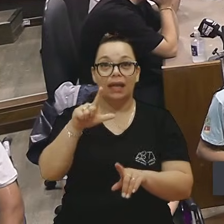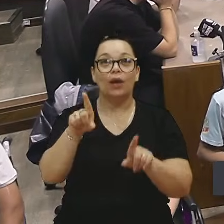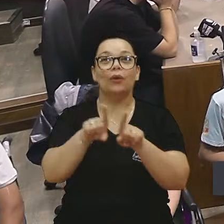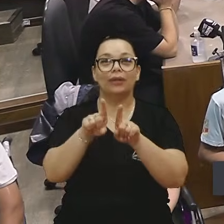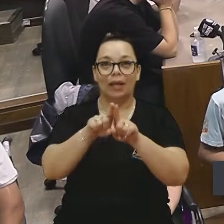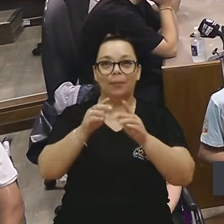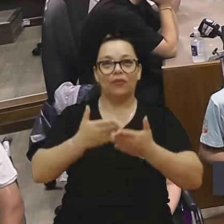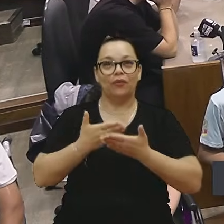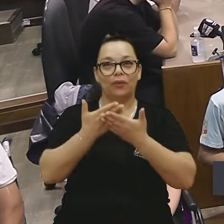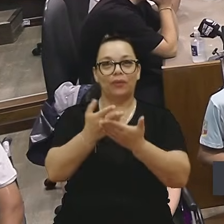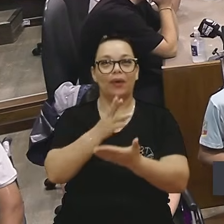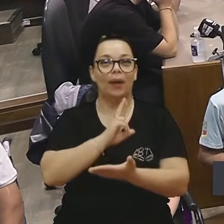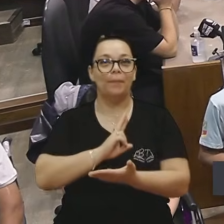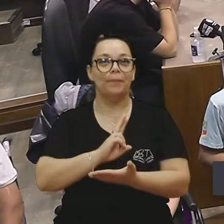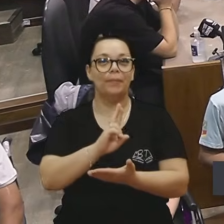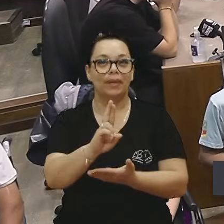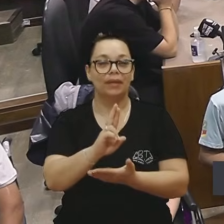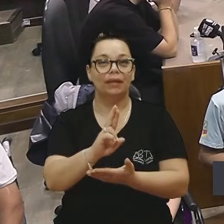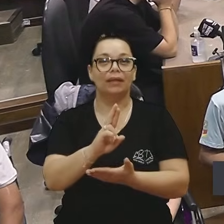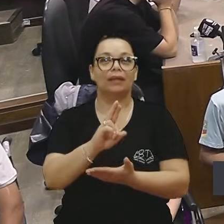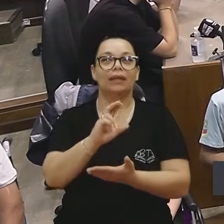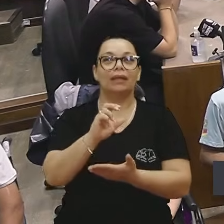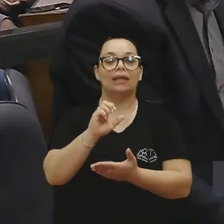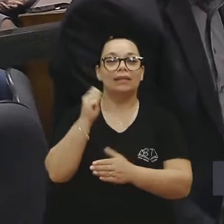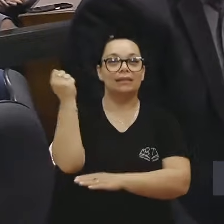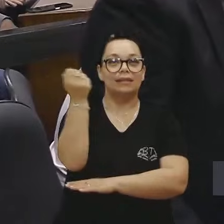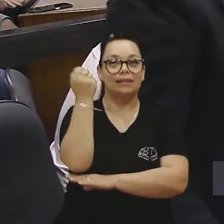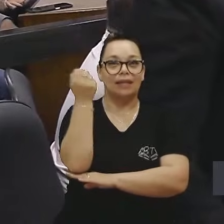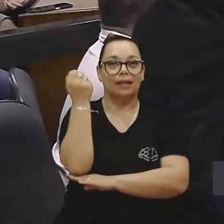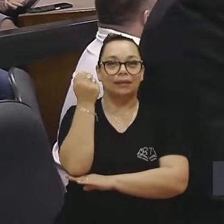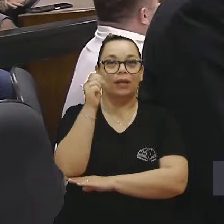também representando aqui a Ari Serra Gaúcha.